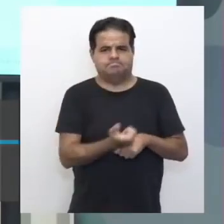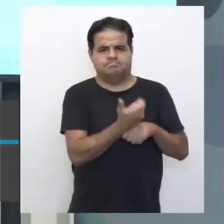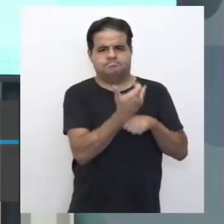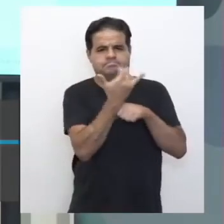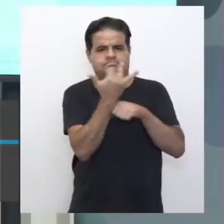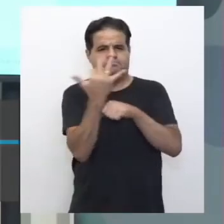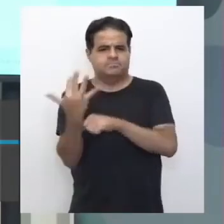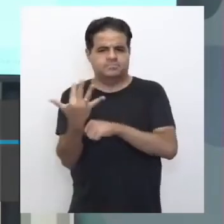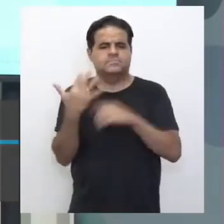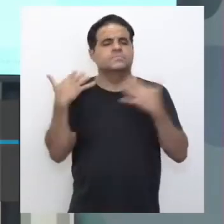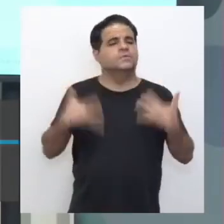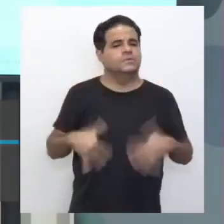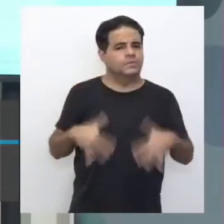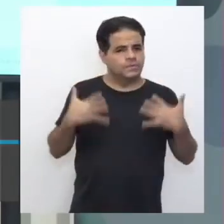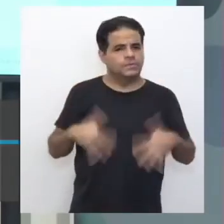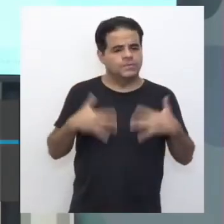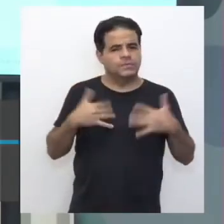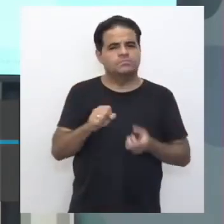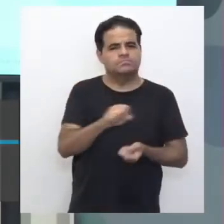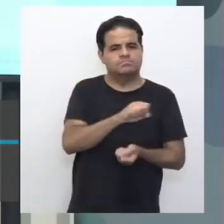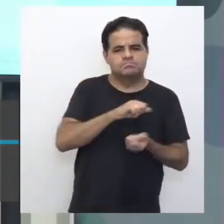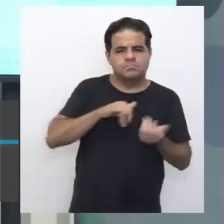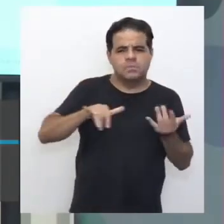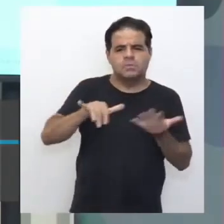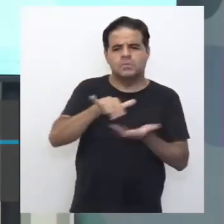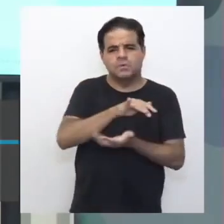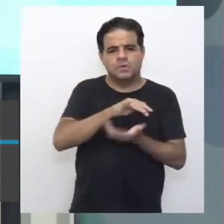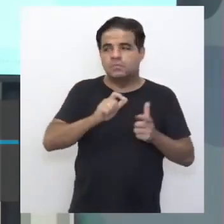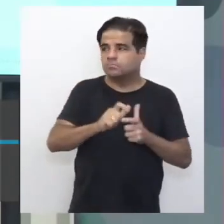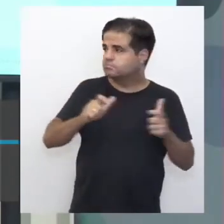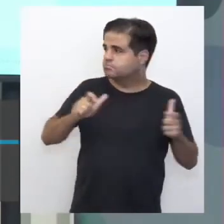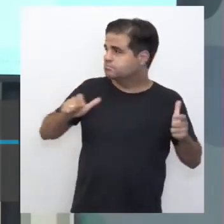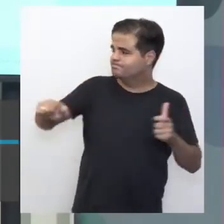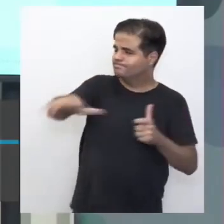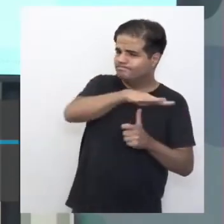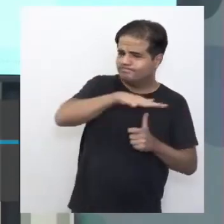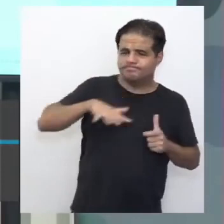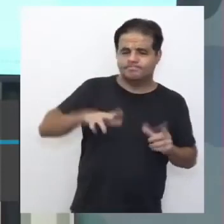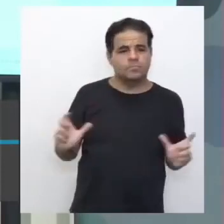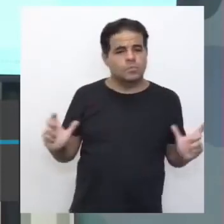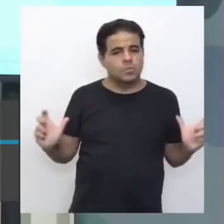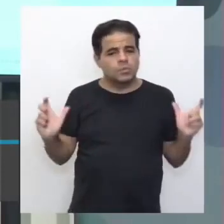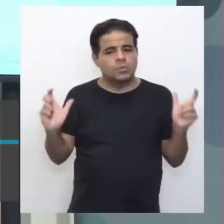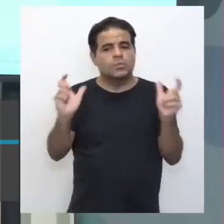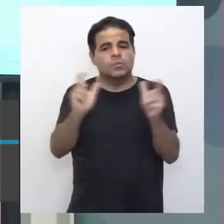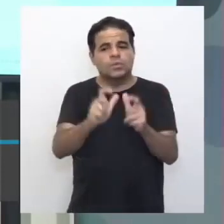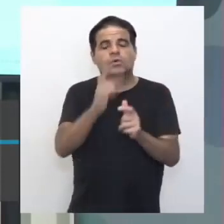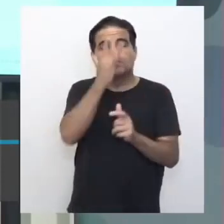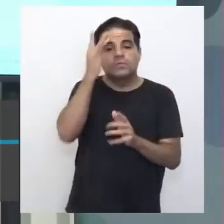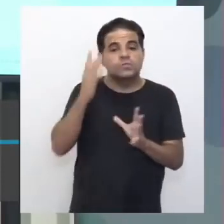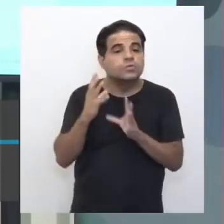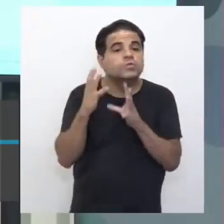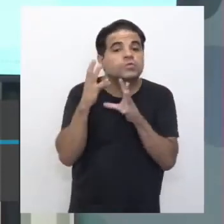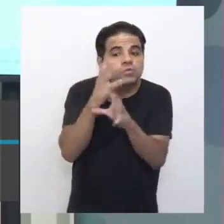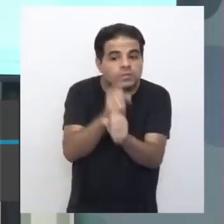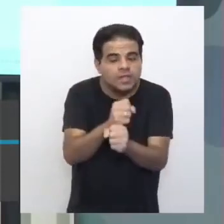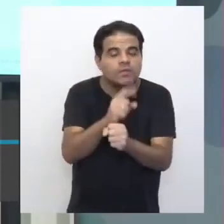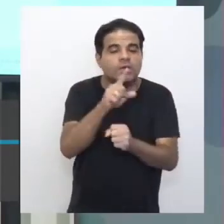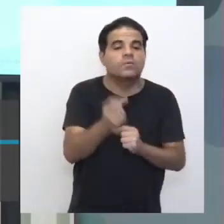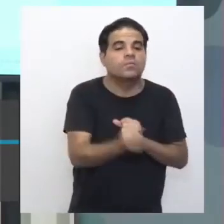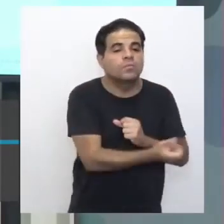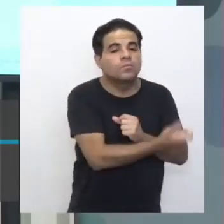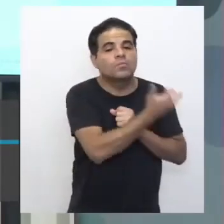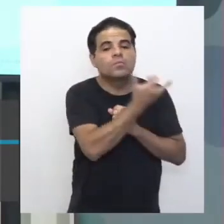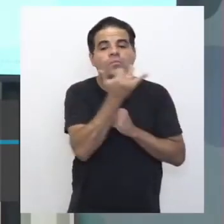né, e também é um país, né, povoado porque a sua extensão territorial é menor. Tá? Então, a população total é a quantidade de pessoas